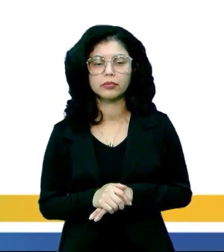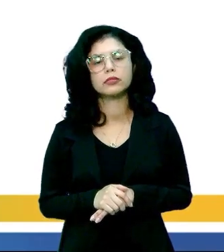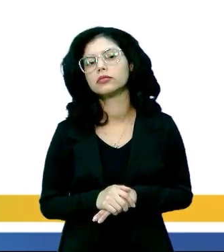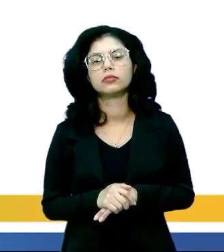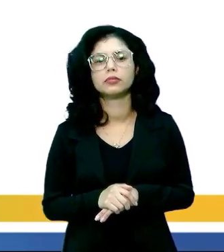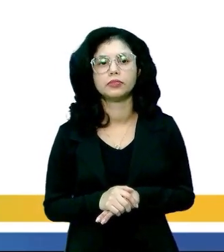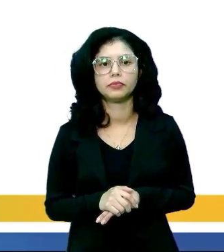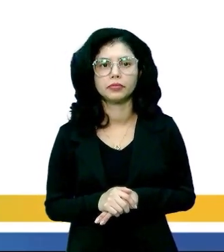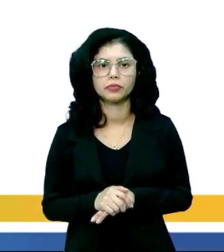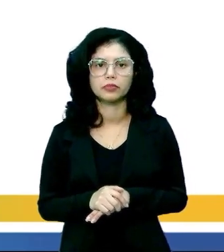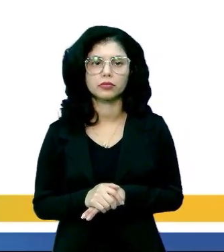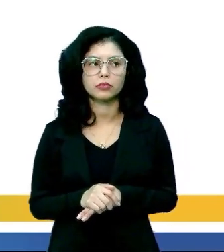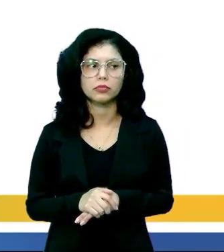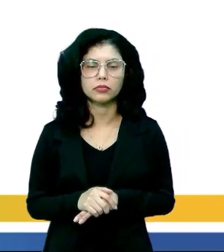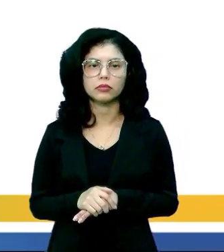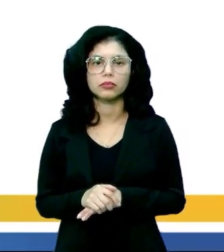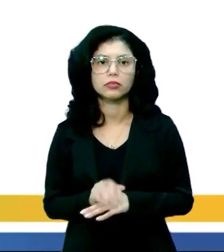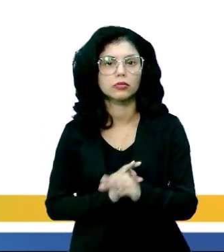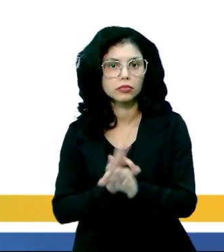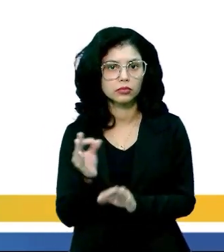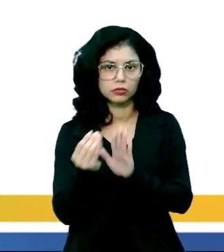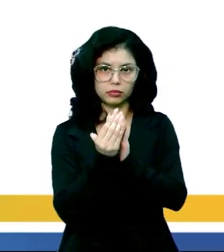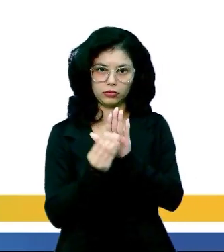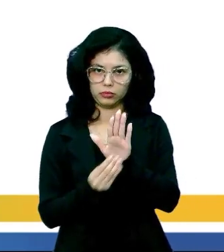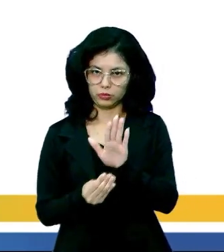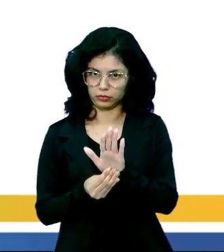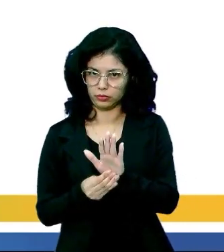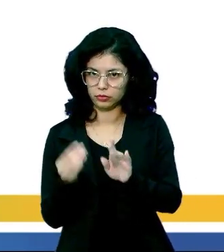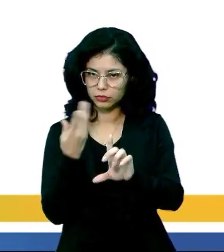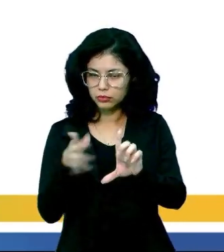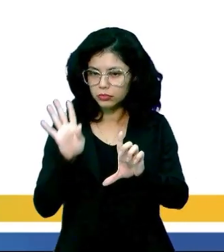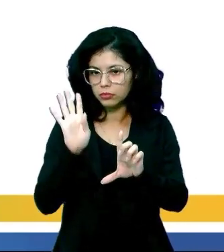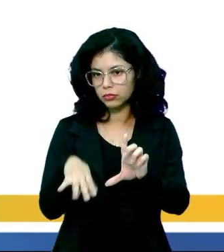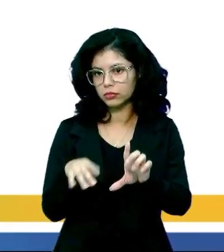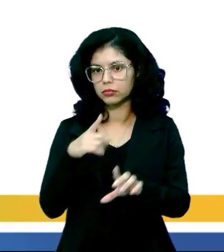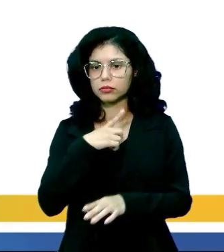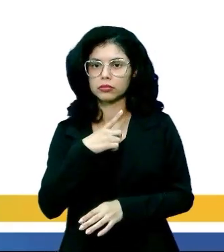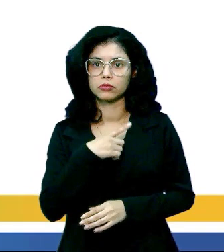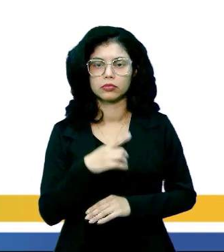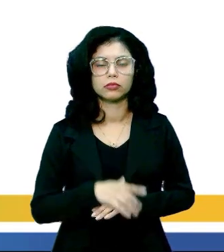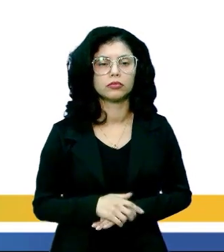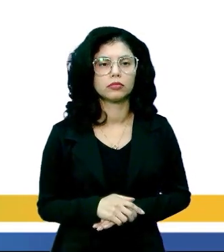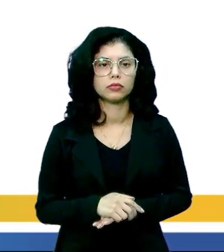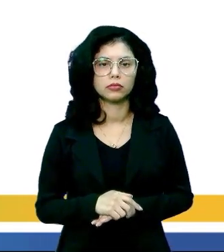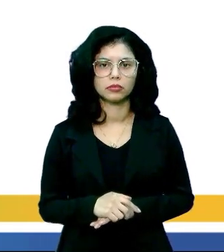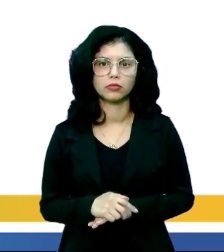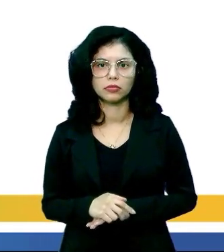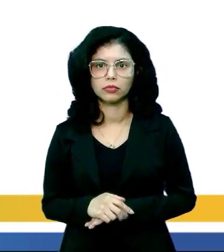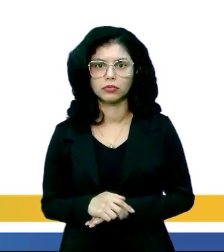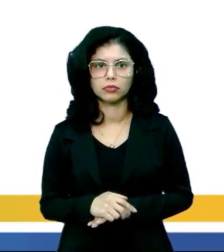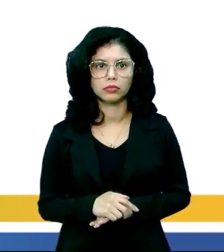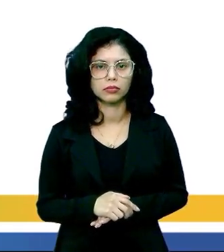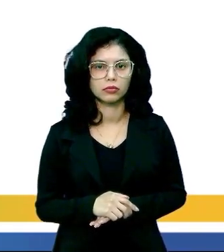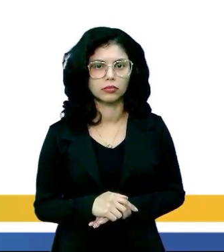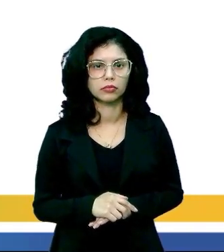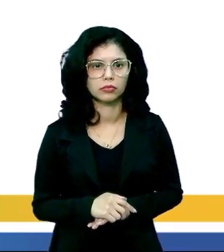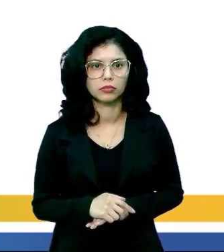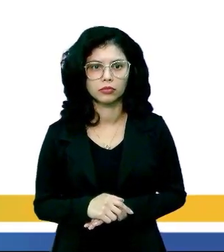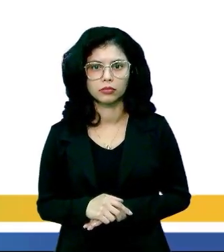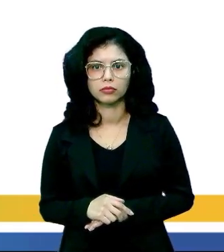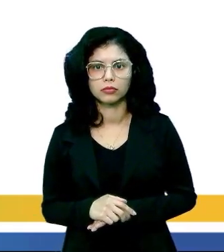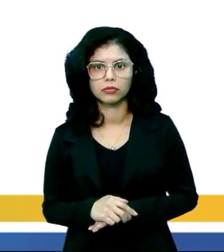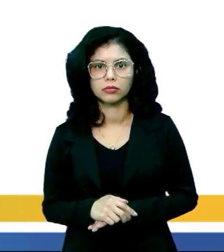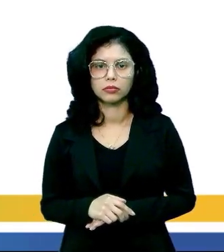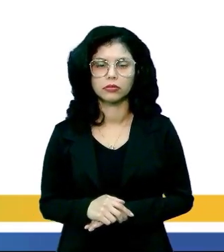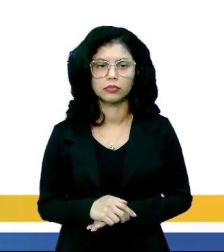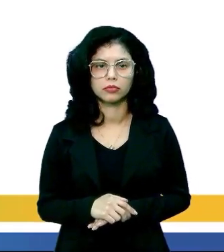lá. Então, observe aí. Organizando os dados do enunciado em um quadro,